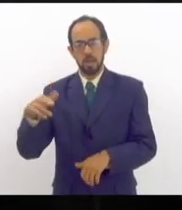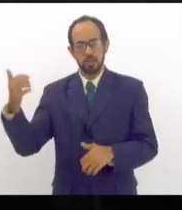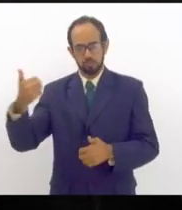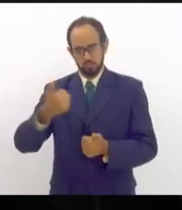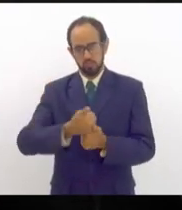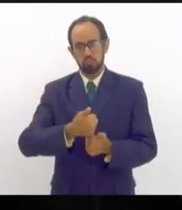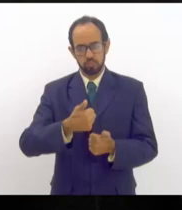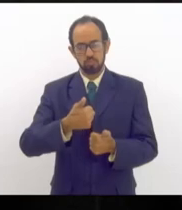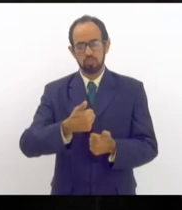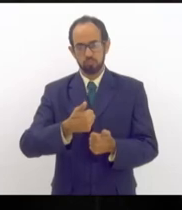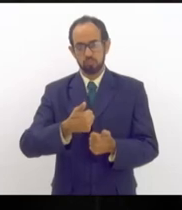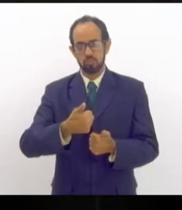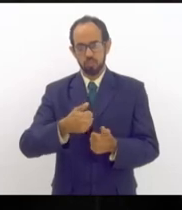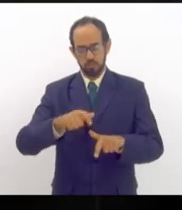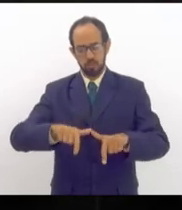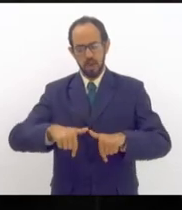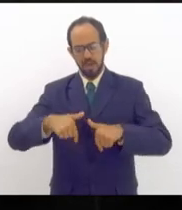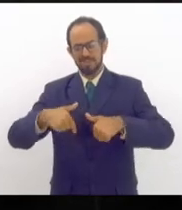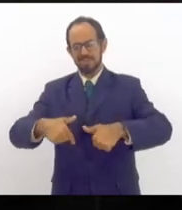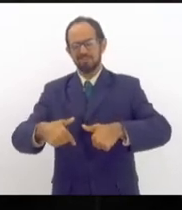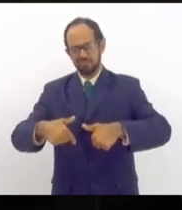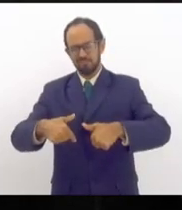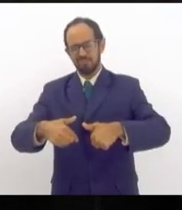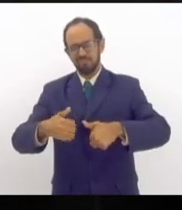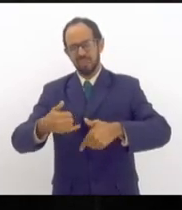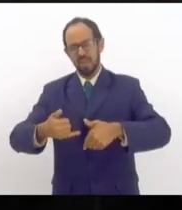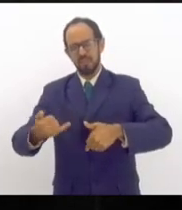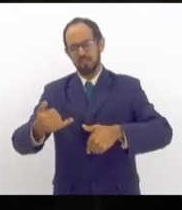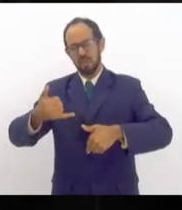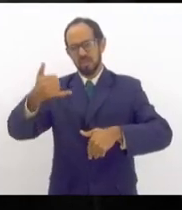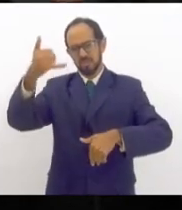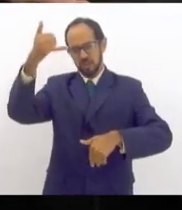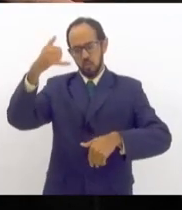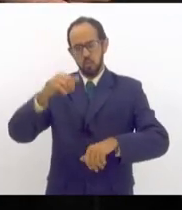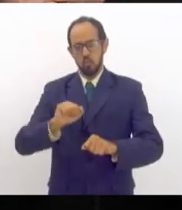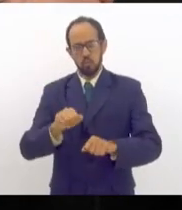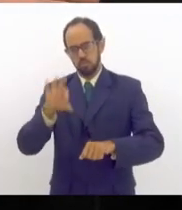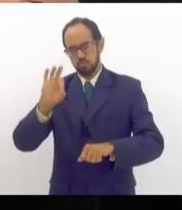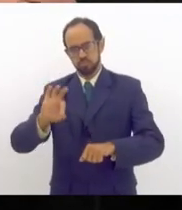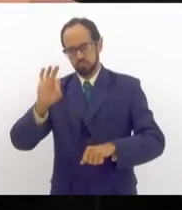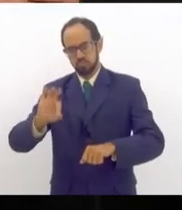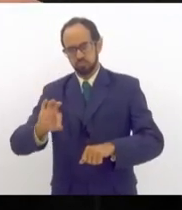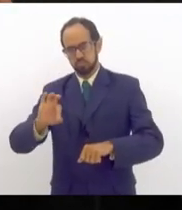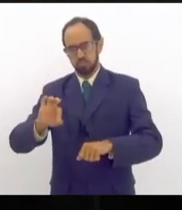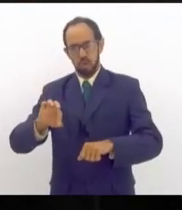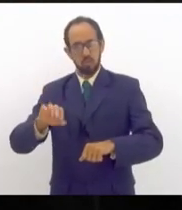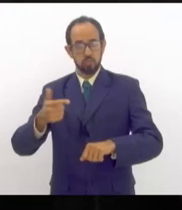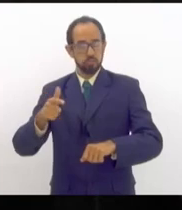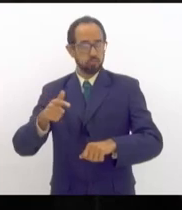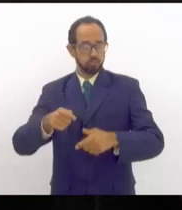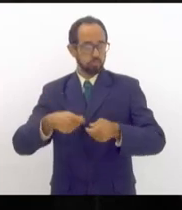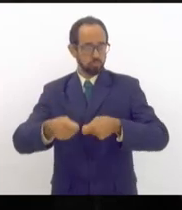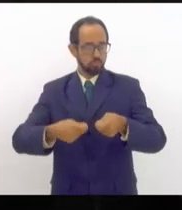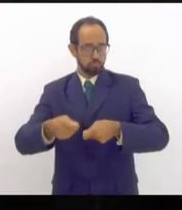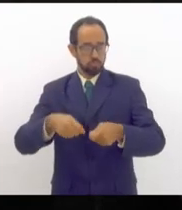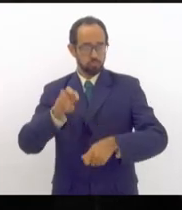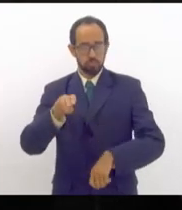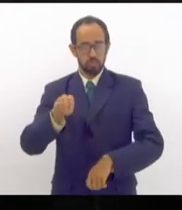e para enfrentar essa infração totalmente fora de controle 30%